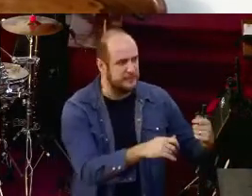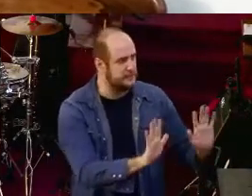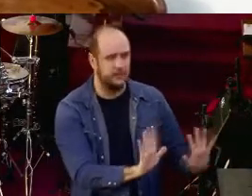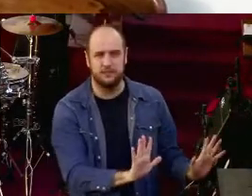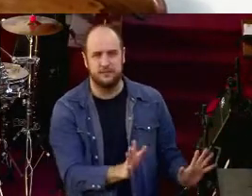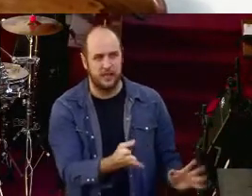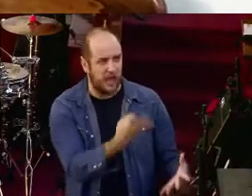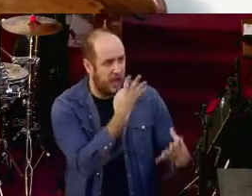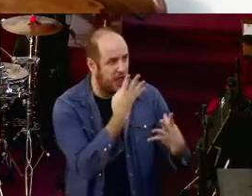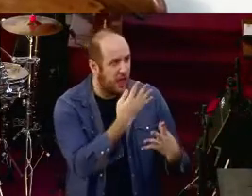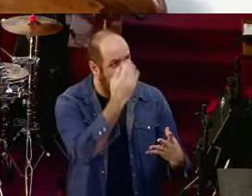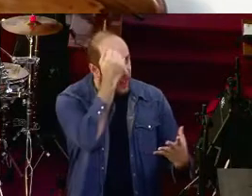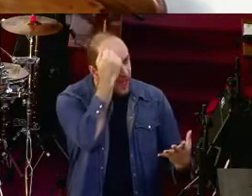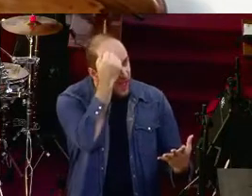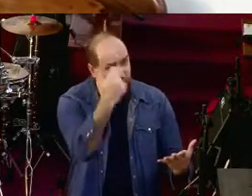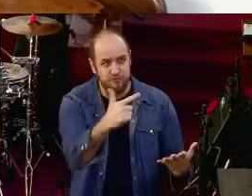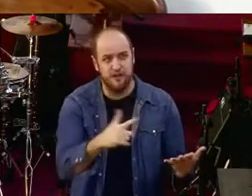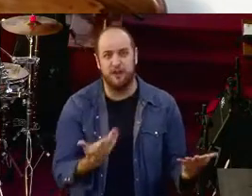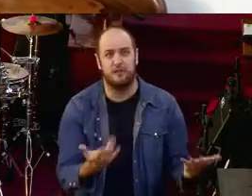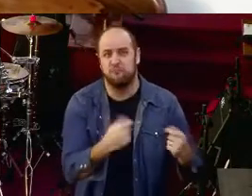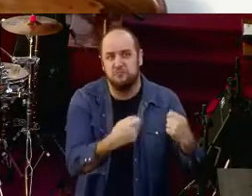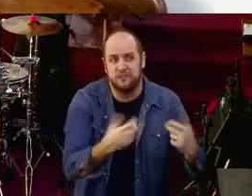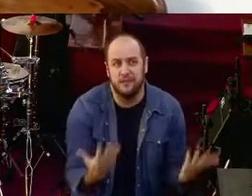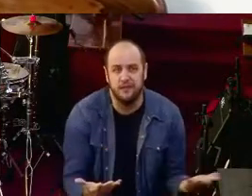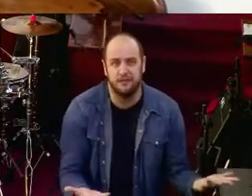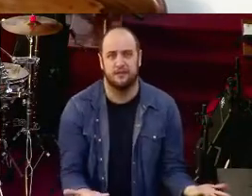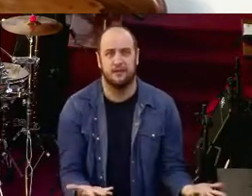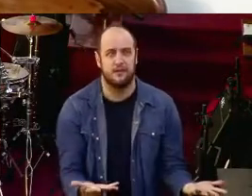de pecados, porque não o tem. É o